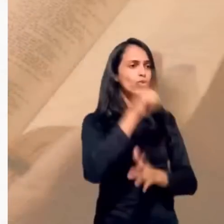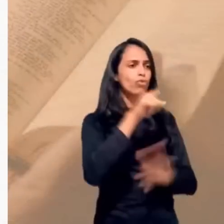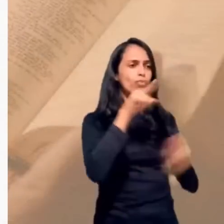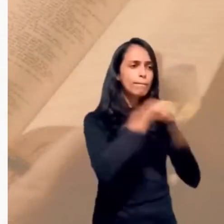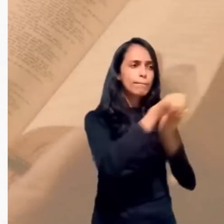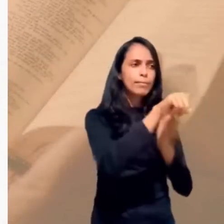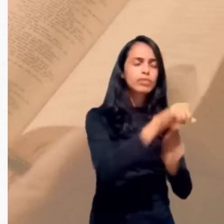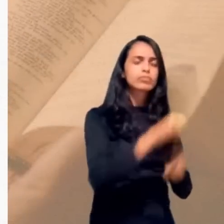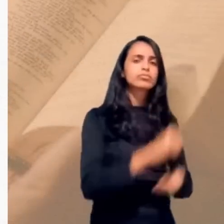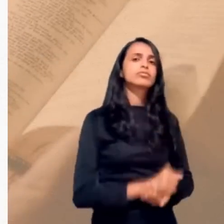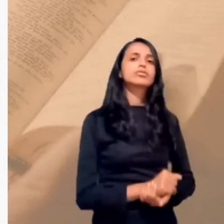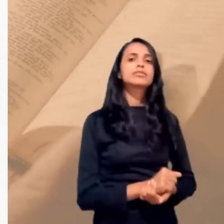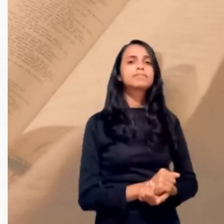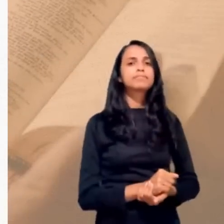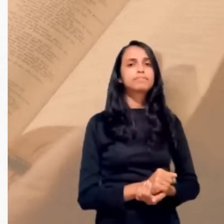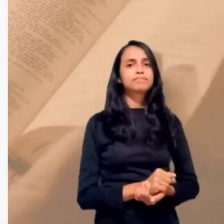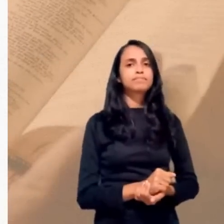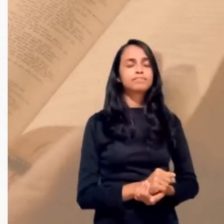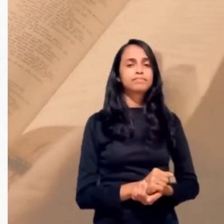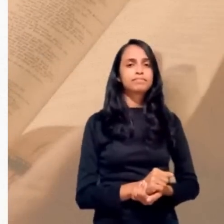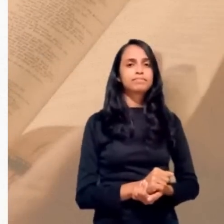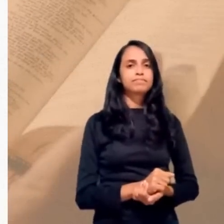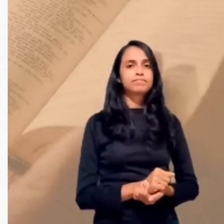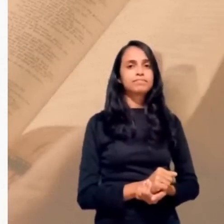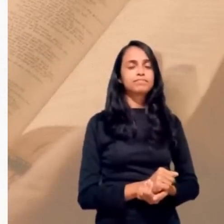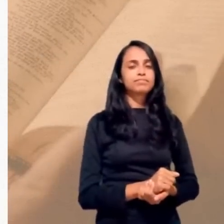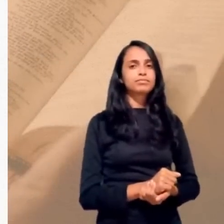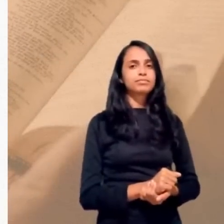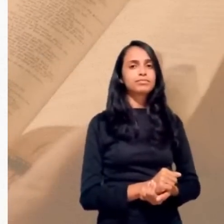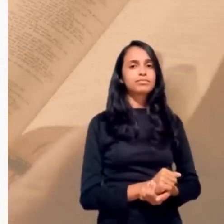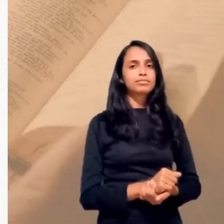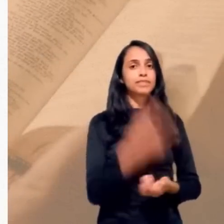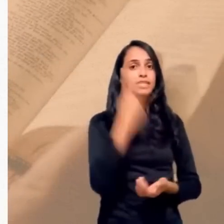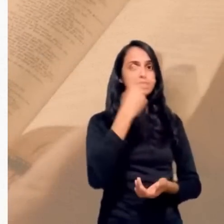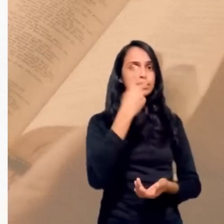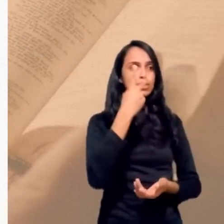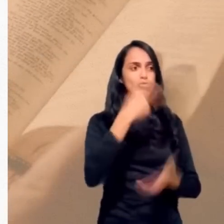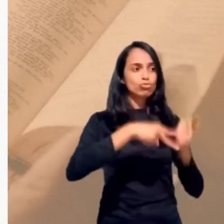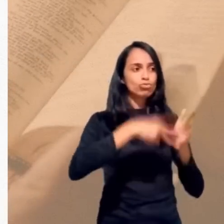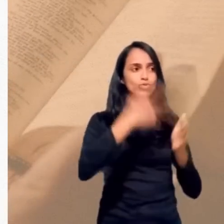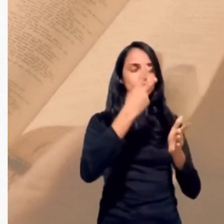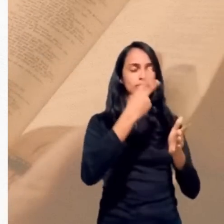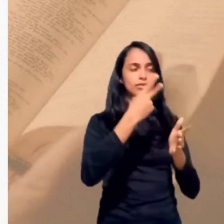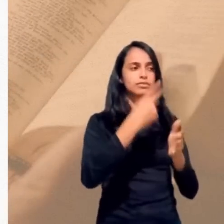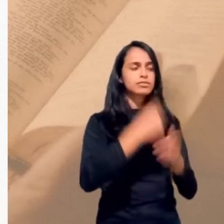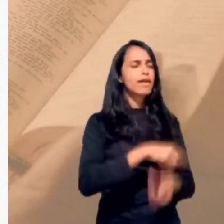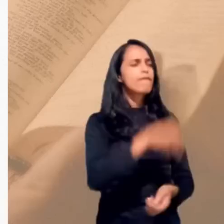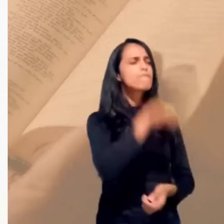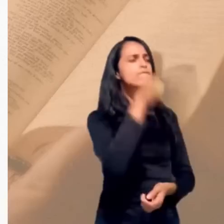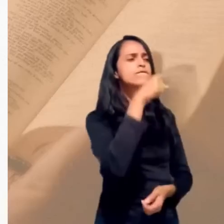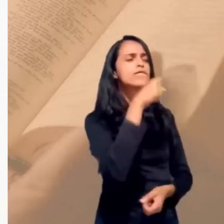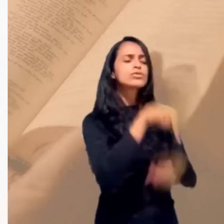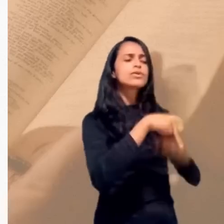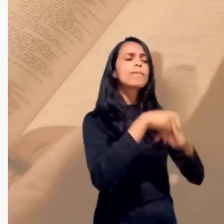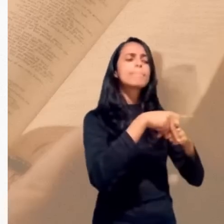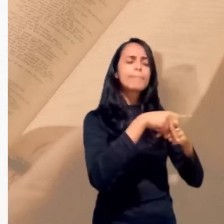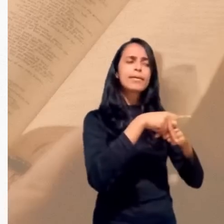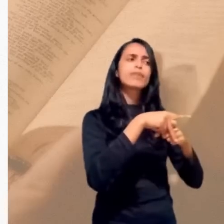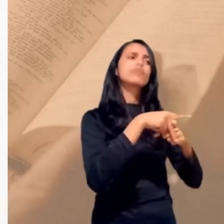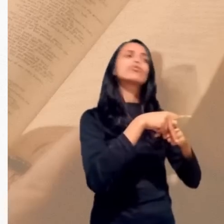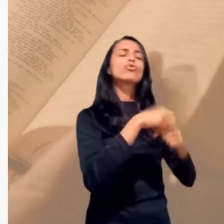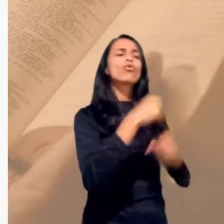Tornou a dizer-lhe segunda vez: Simão, filho de Jonas,